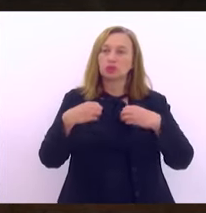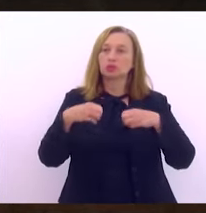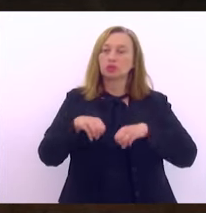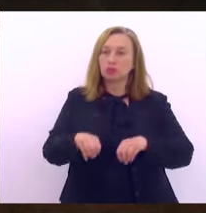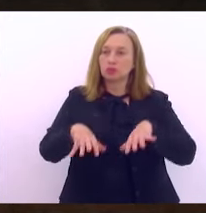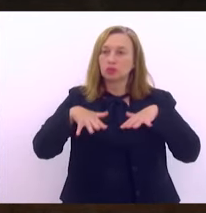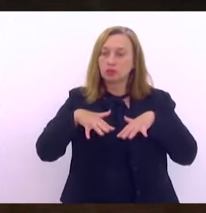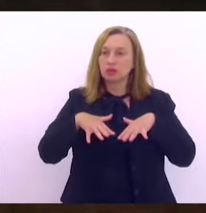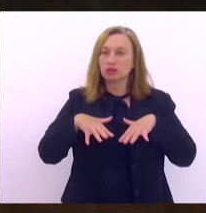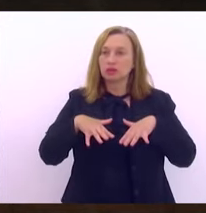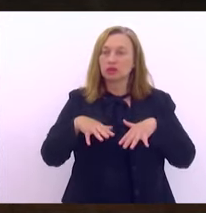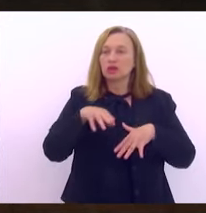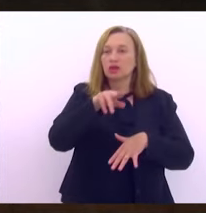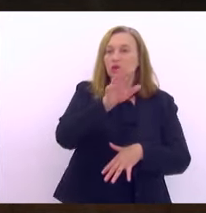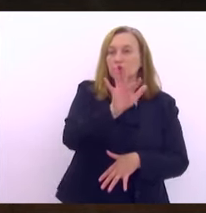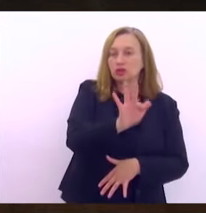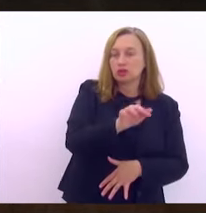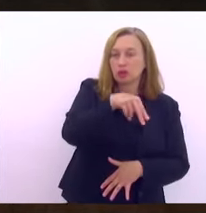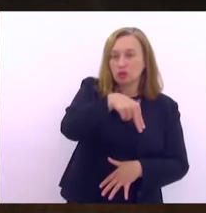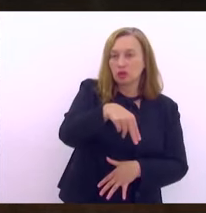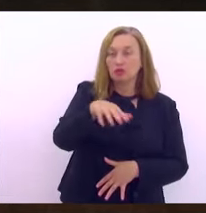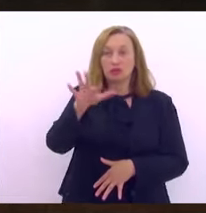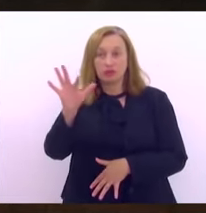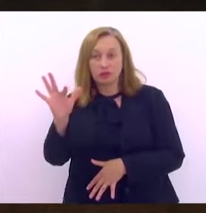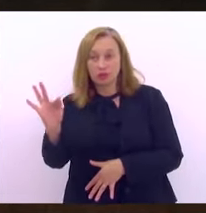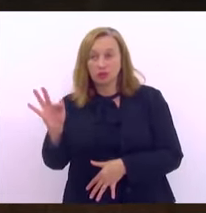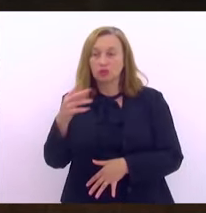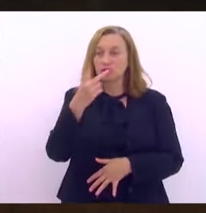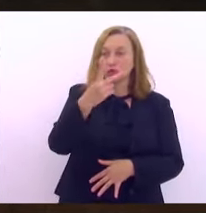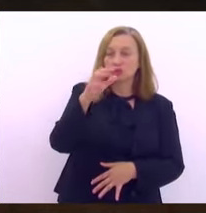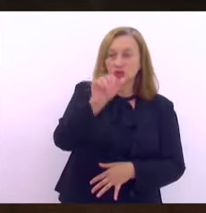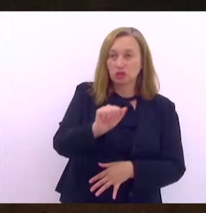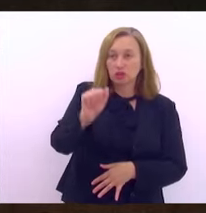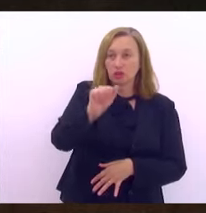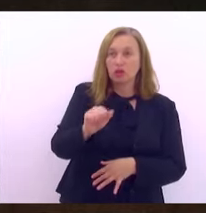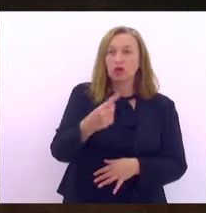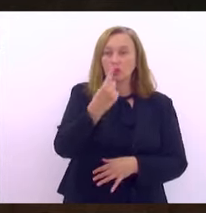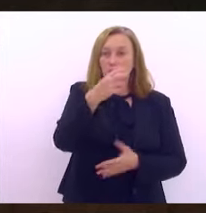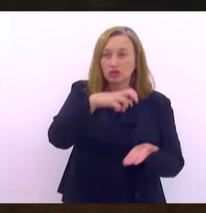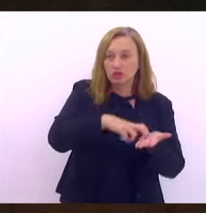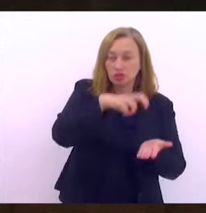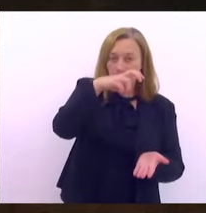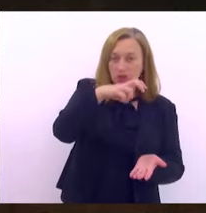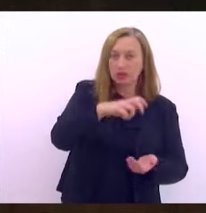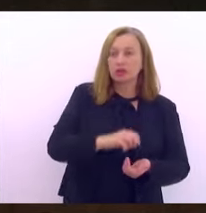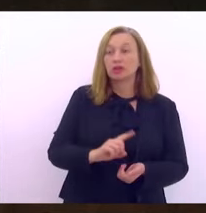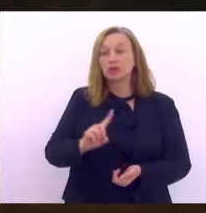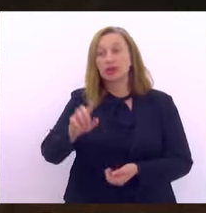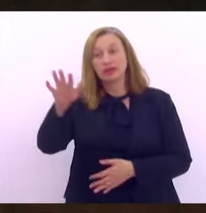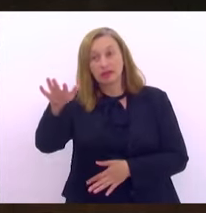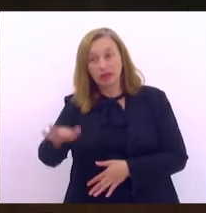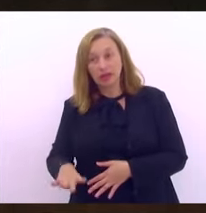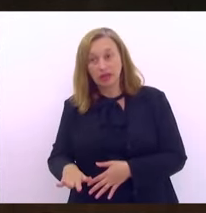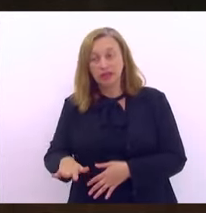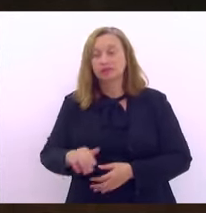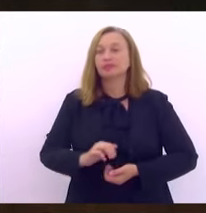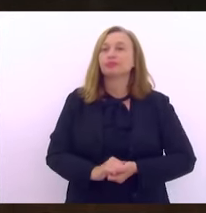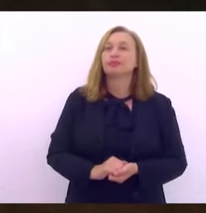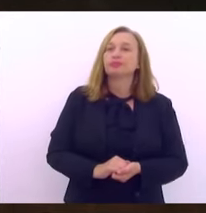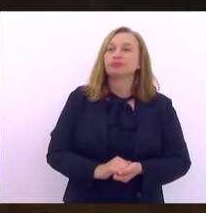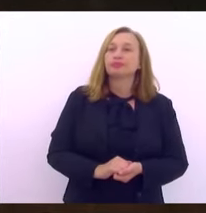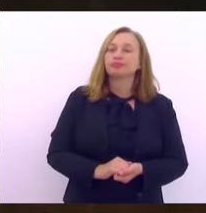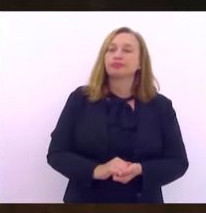12 de agosto, sendo que realizei uma na parte da manhã, no centro de Nova Friburgo, e à tarde fui